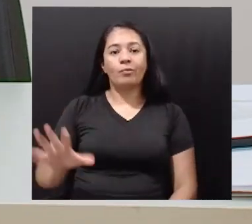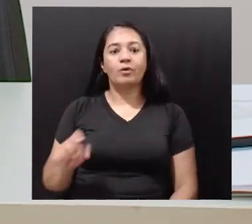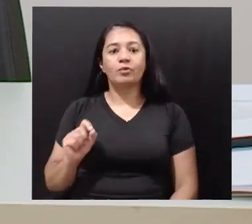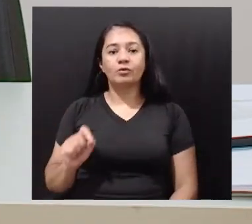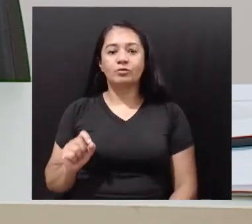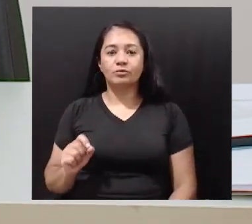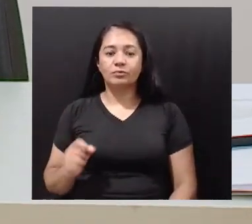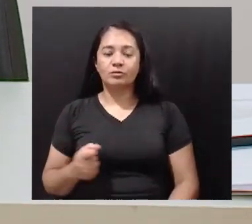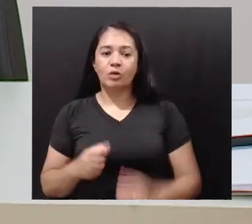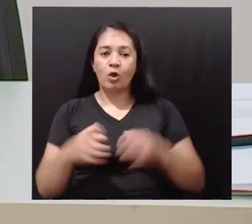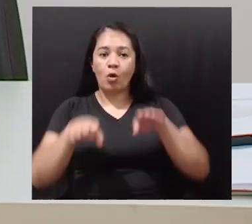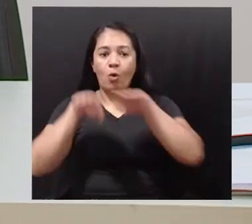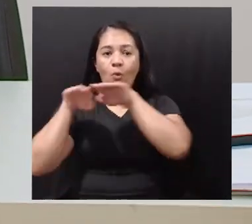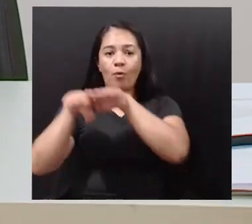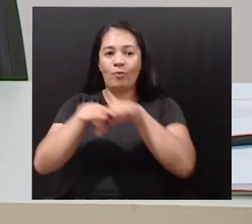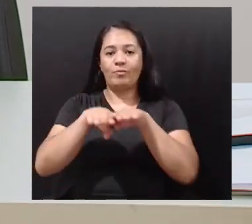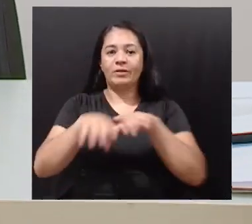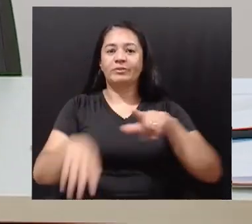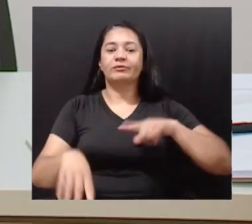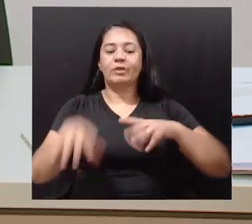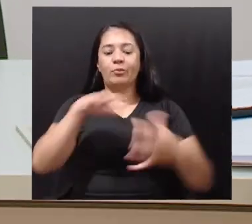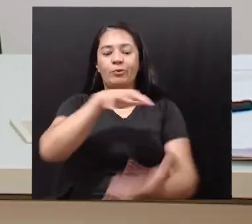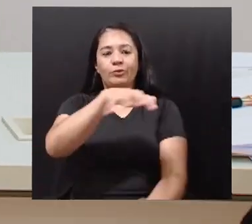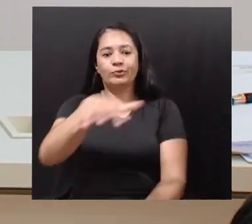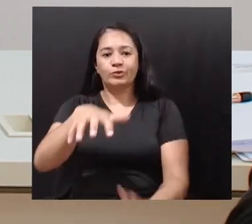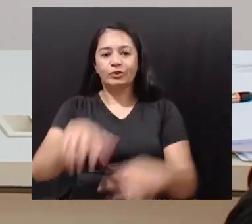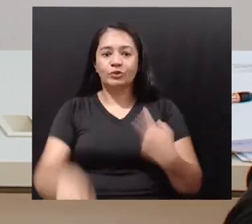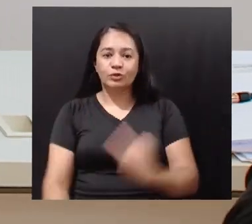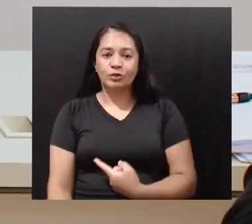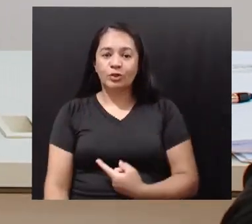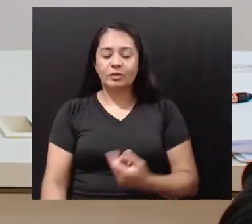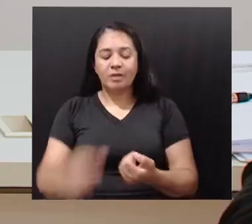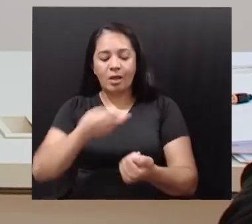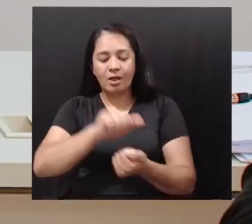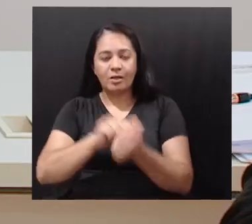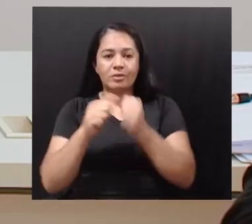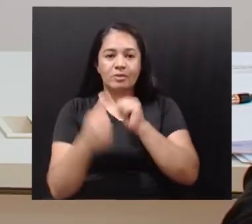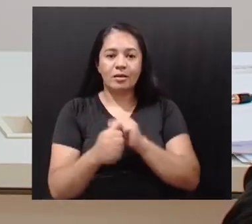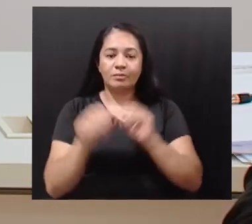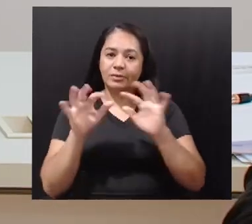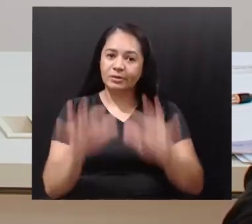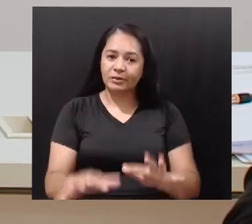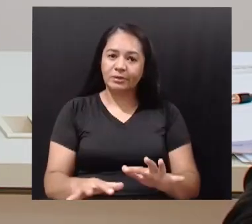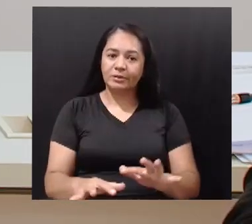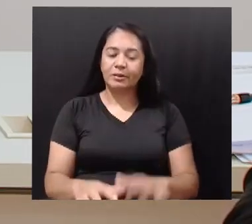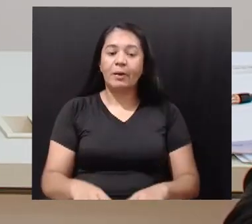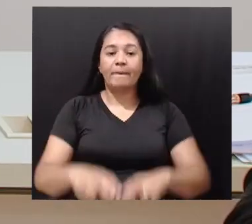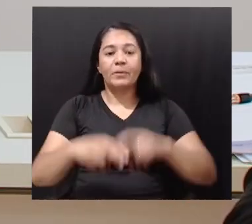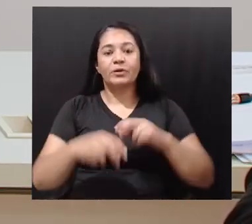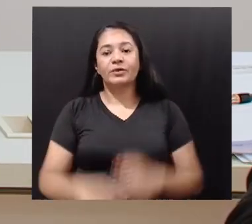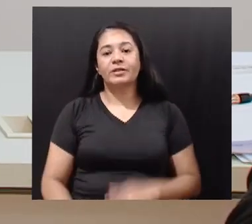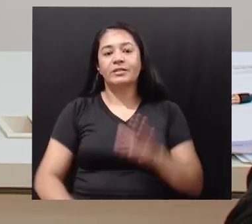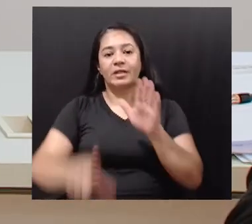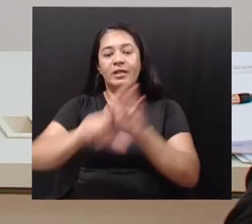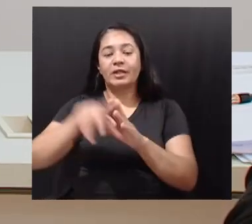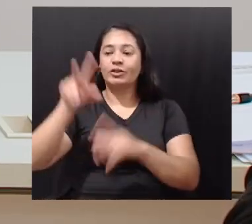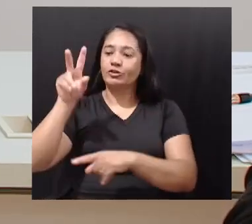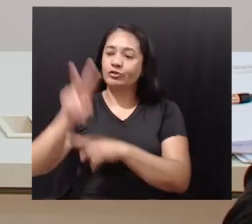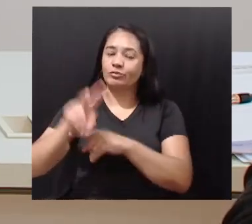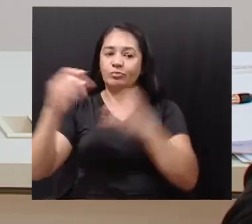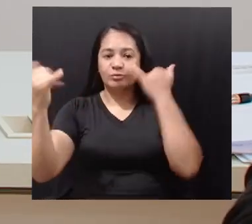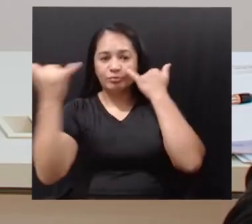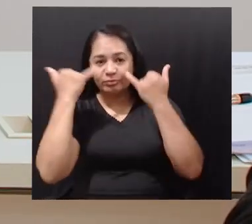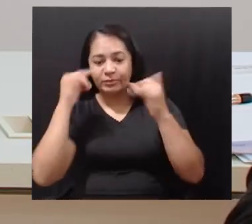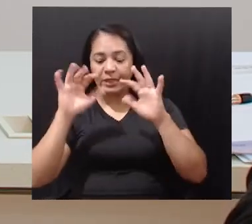padrão global. E nós nos adequamos a isso. Então, a LGPD ela tem essa função. Ela